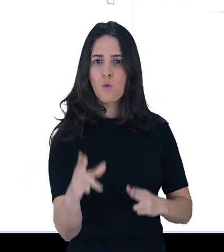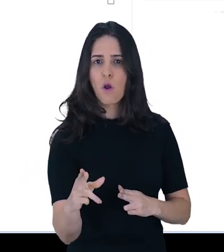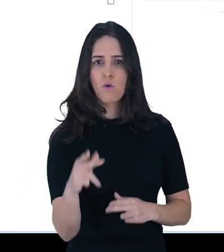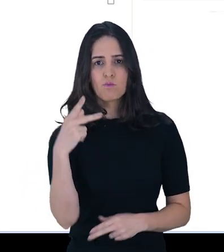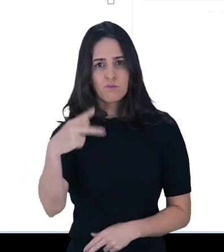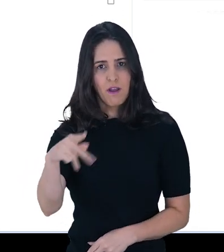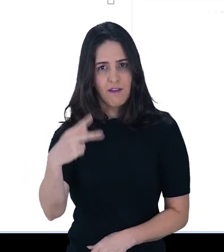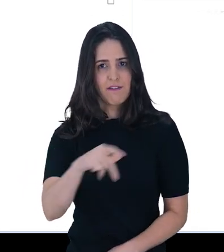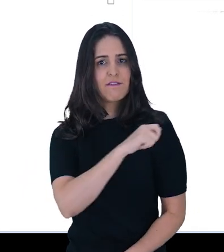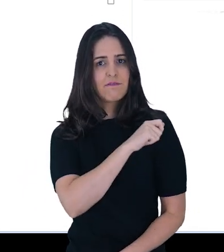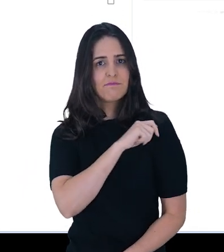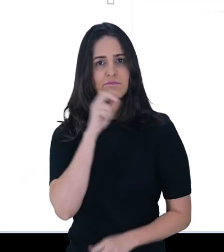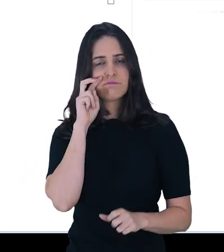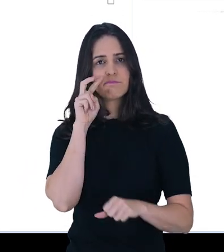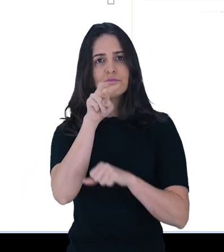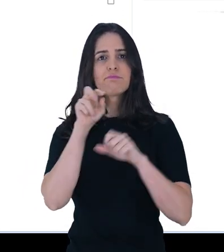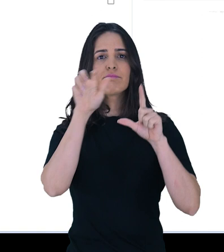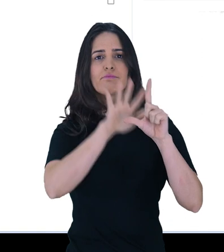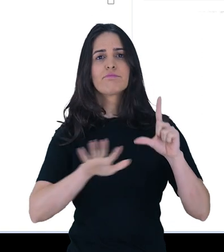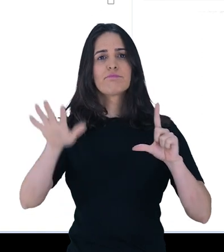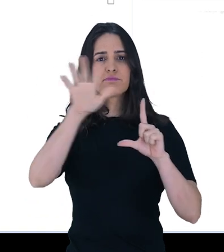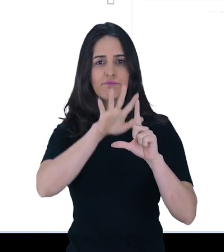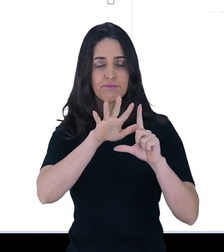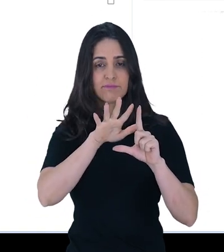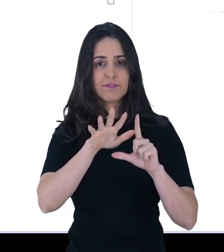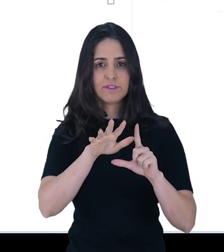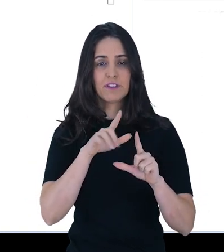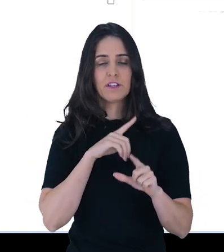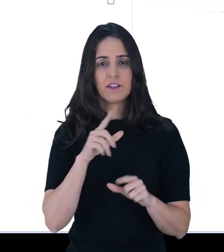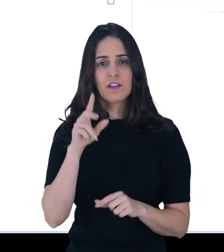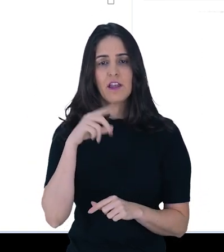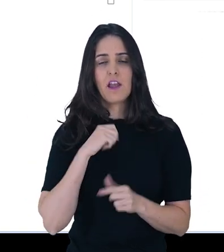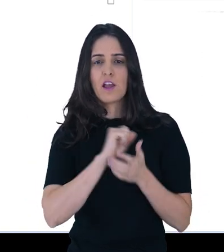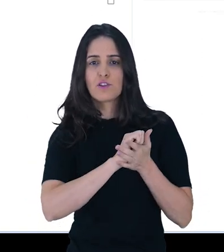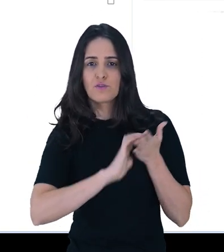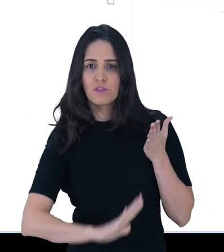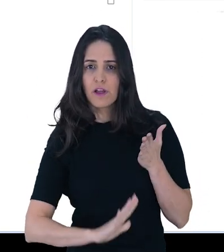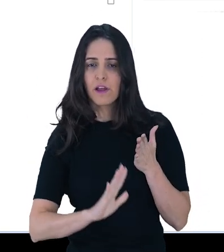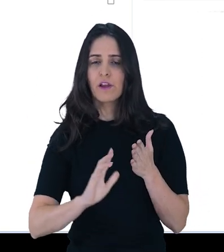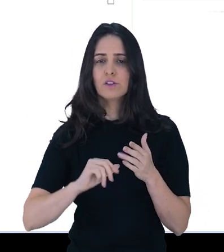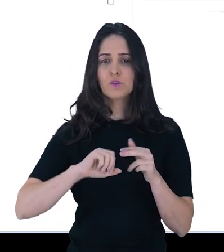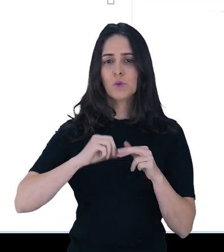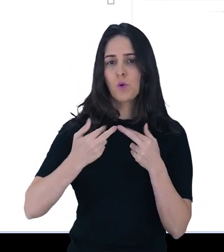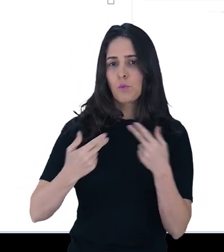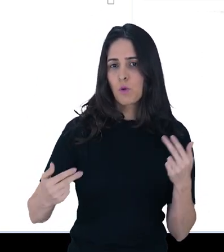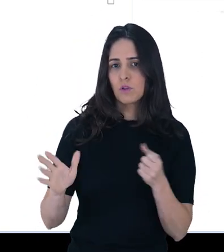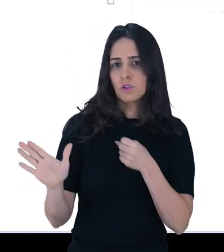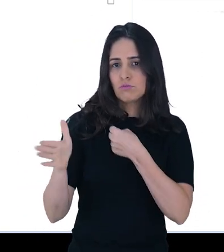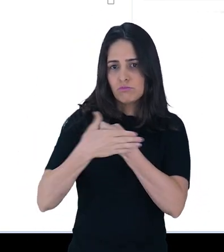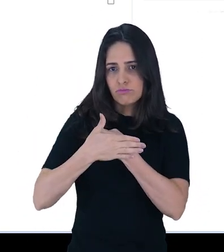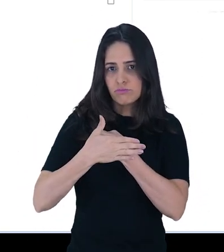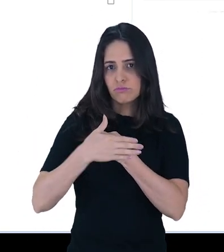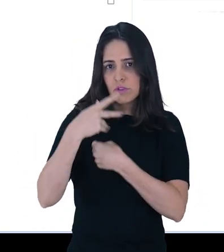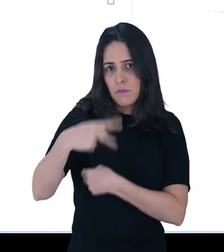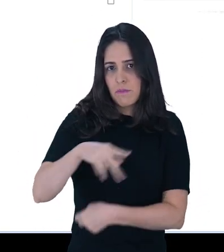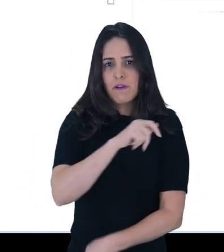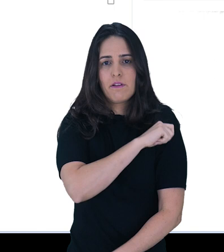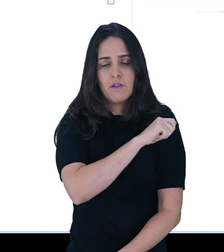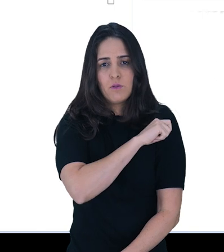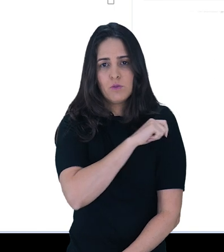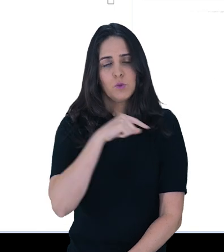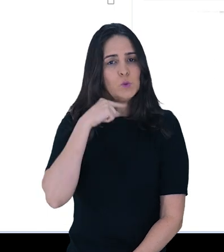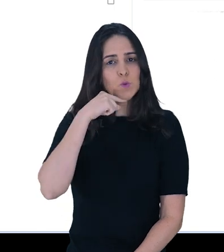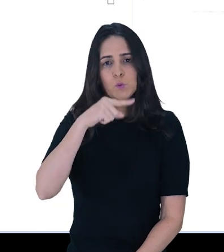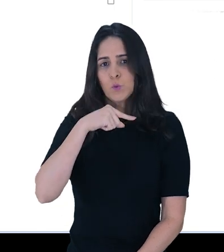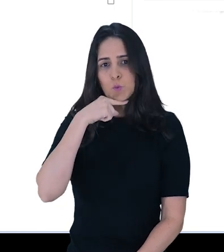visão do aluno na sala. Então observa que aqueles recursos, atividades que estavam ocultos para